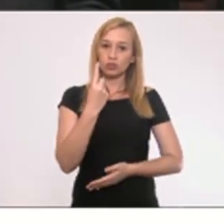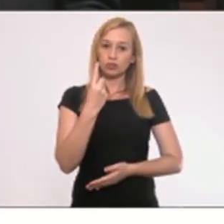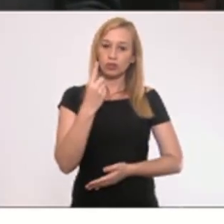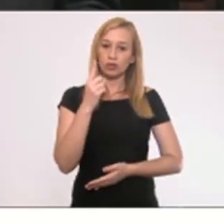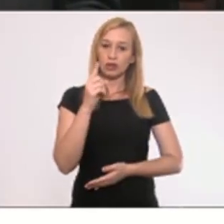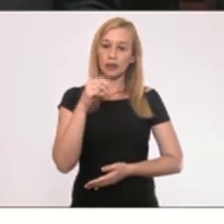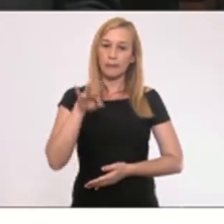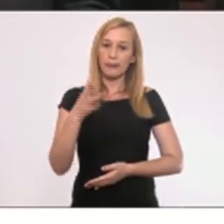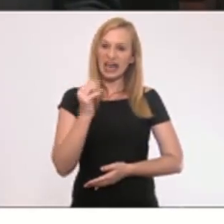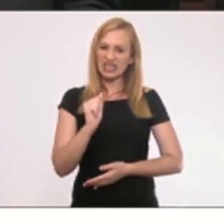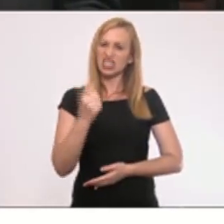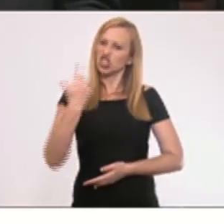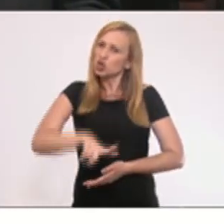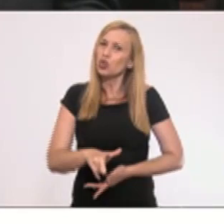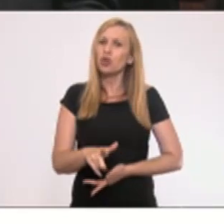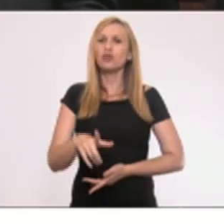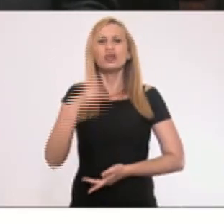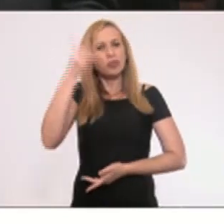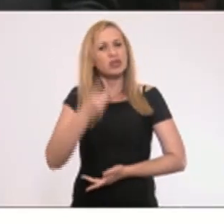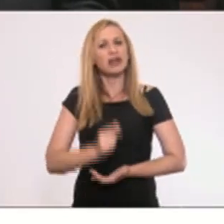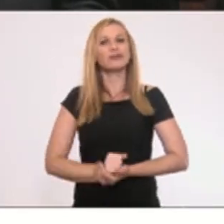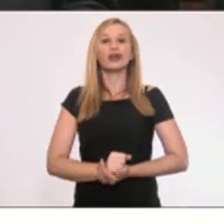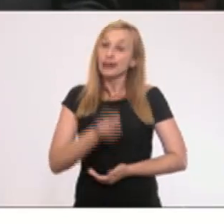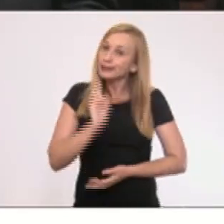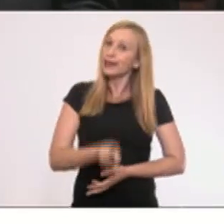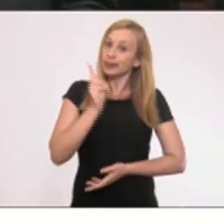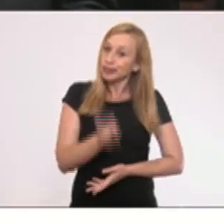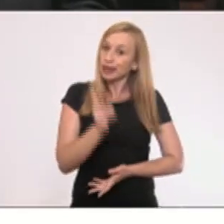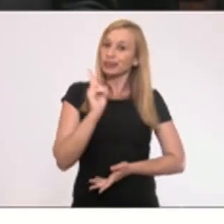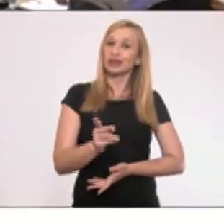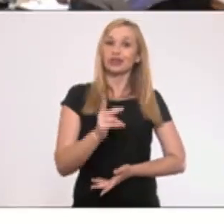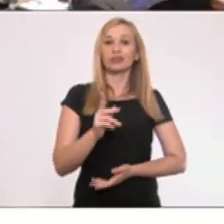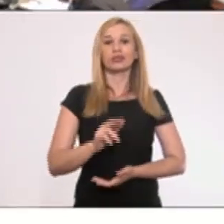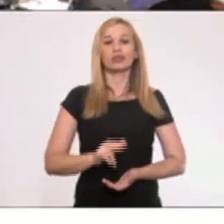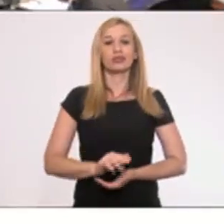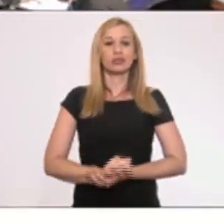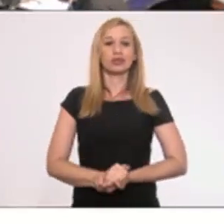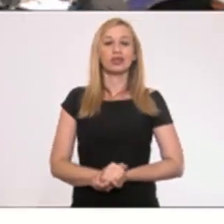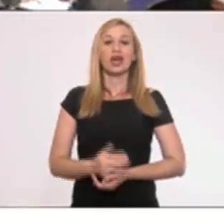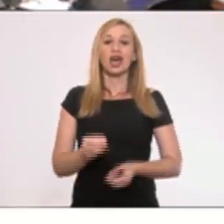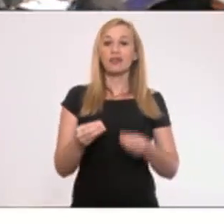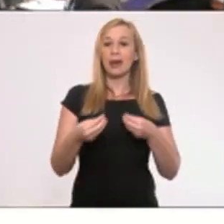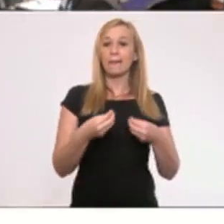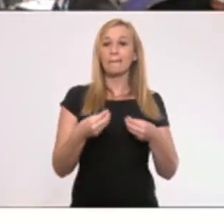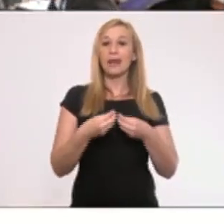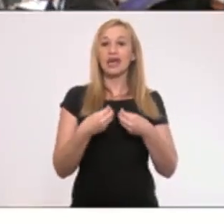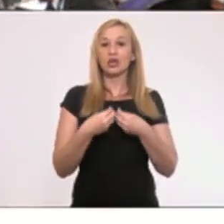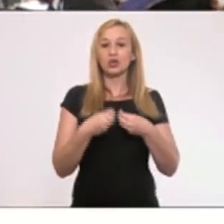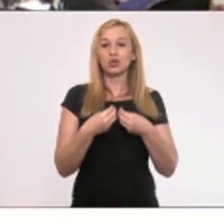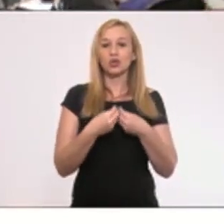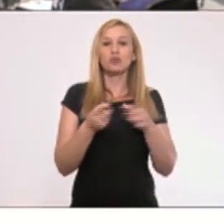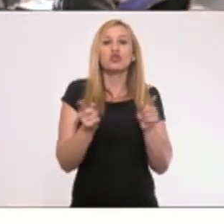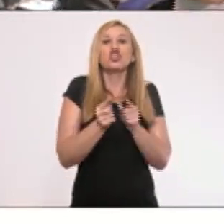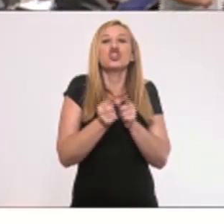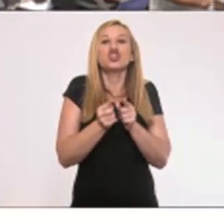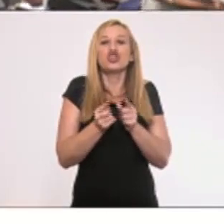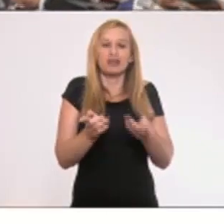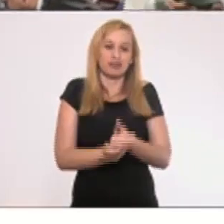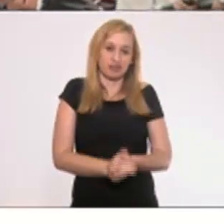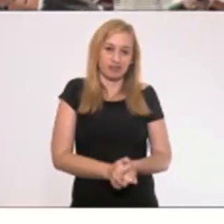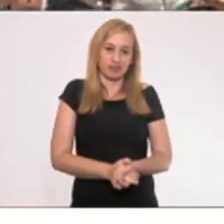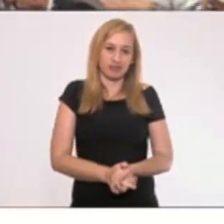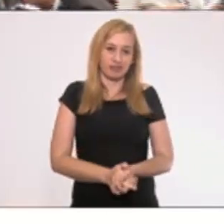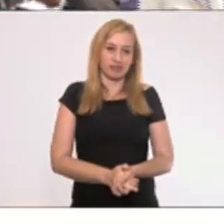Marta. De novo, deputada? Sempre pulo da Marta. É porque vem muito próximo, muito, parece que é o... Muito pequenininho. Mas é porque